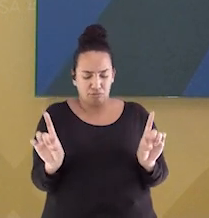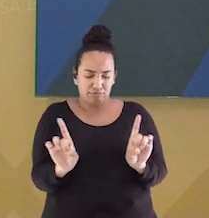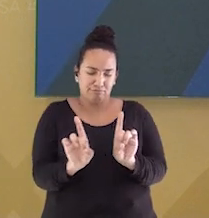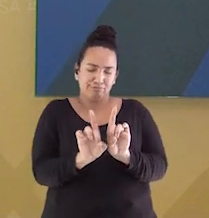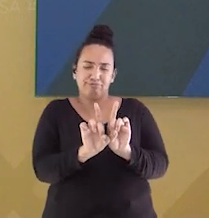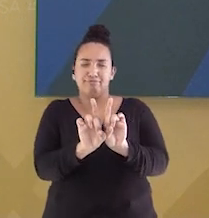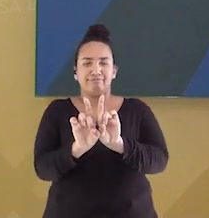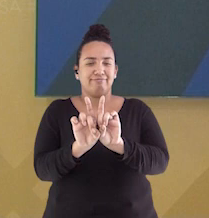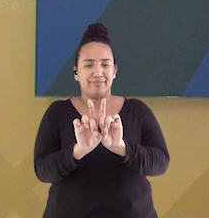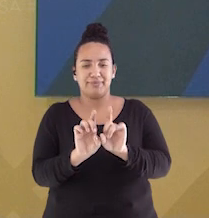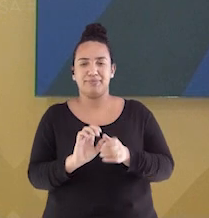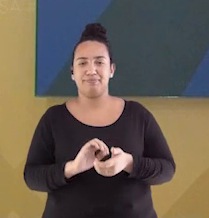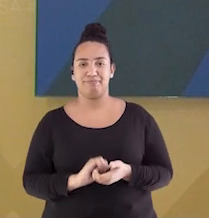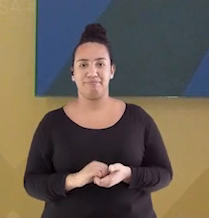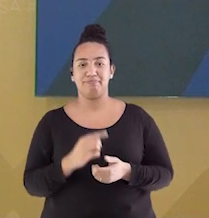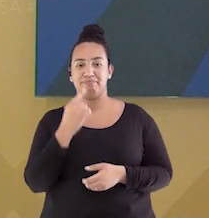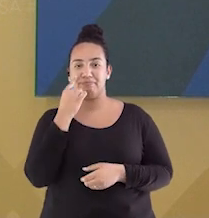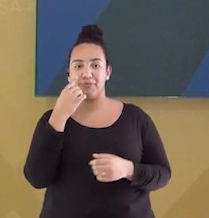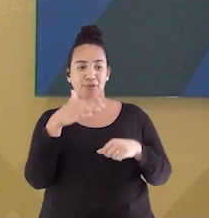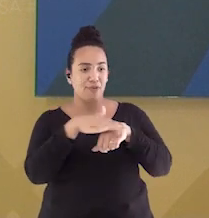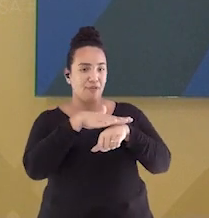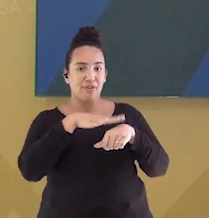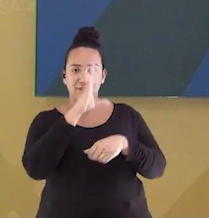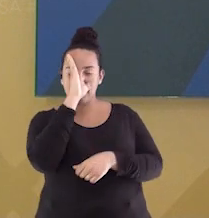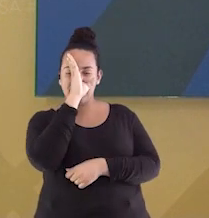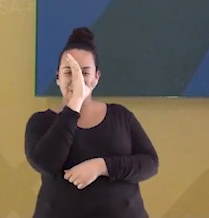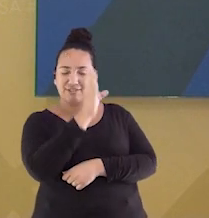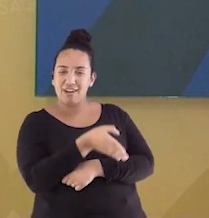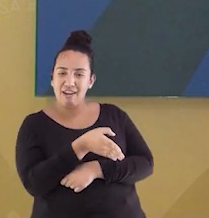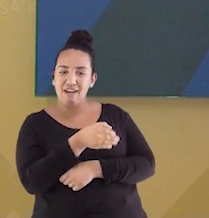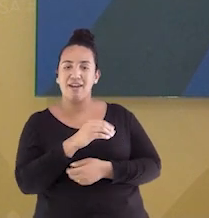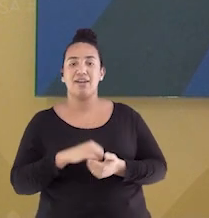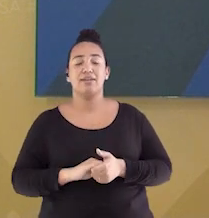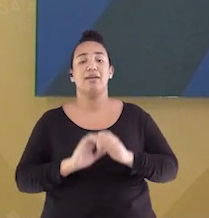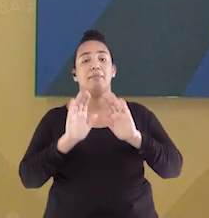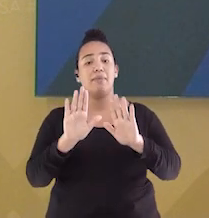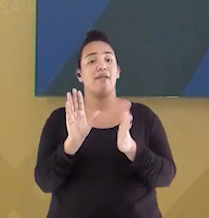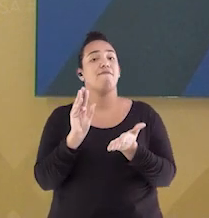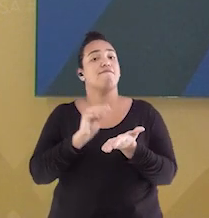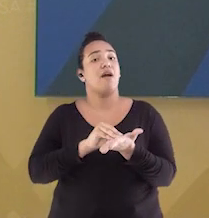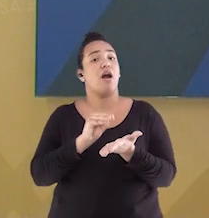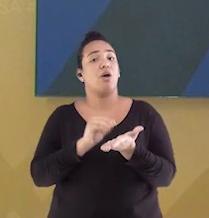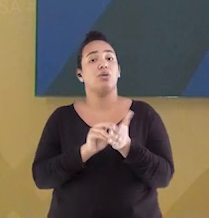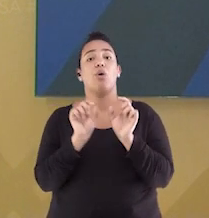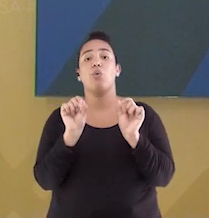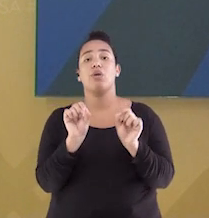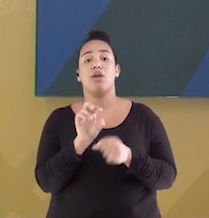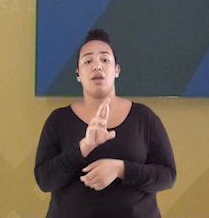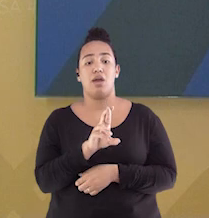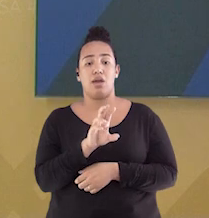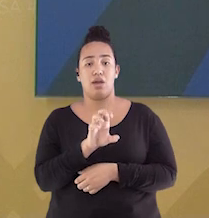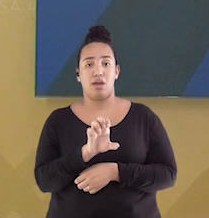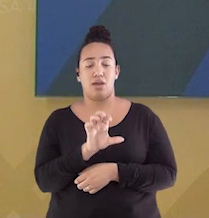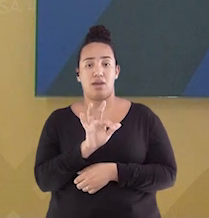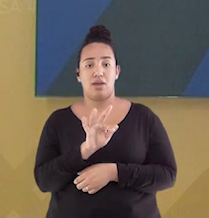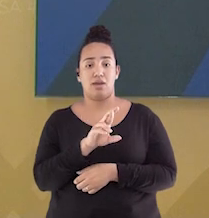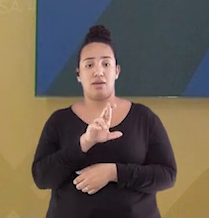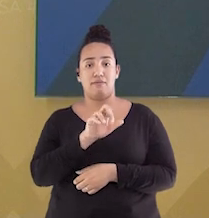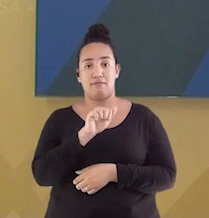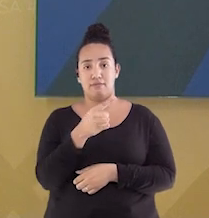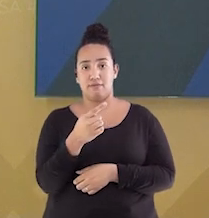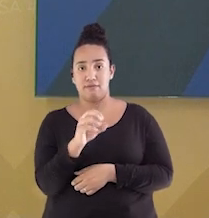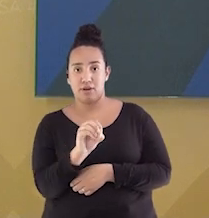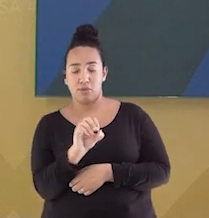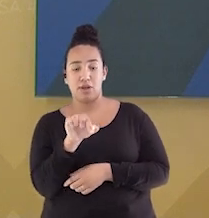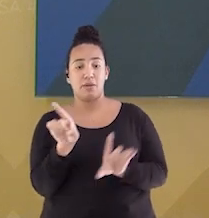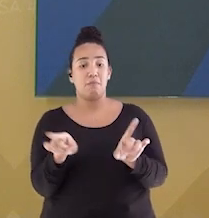fala diretamente pra ela? Mas tá faltando agora o refrão, que é a parte mais marcante da música. Ele vai